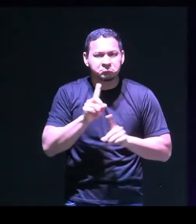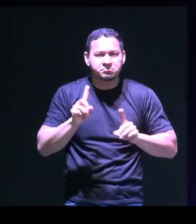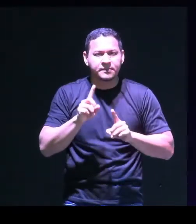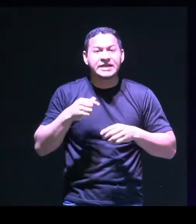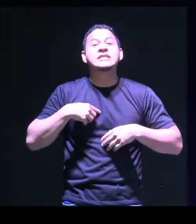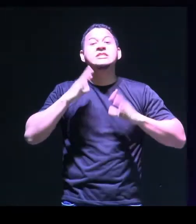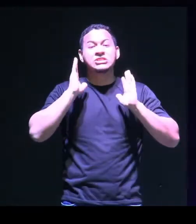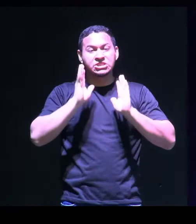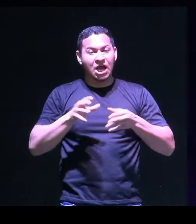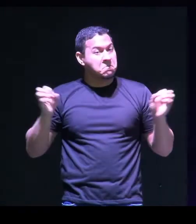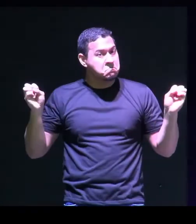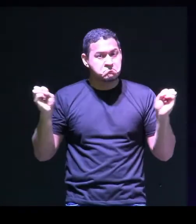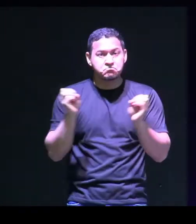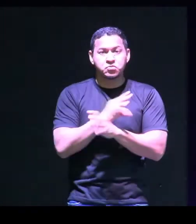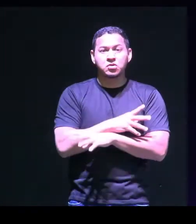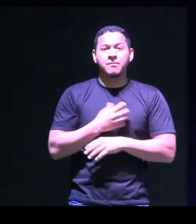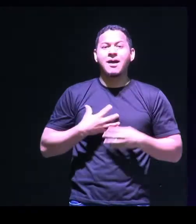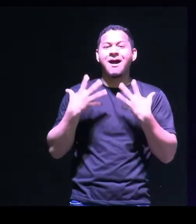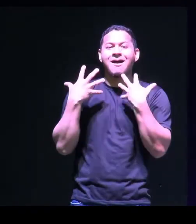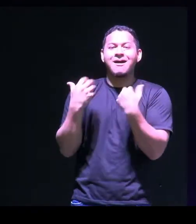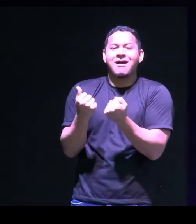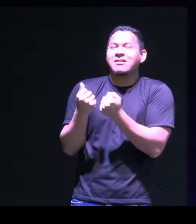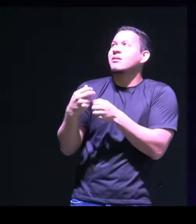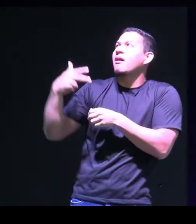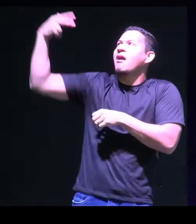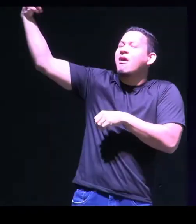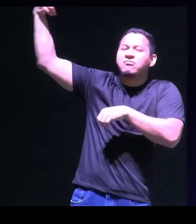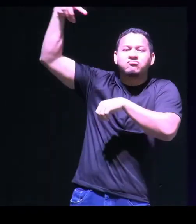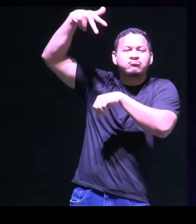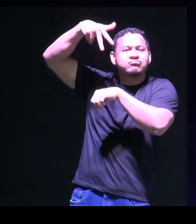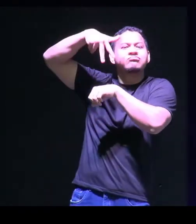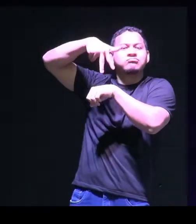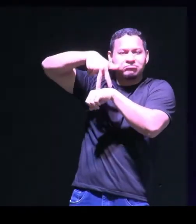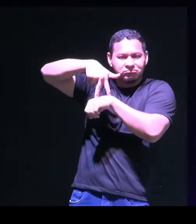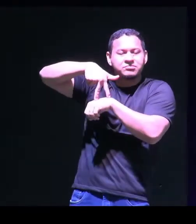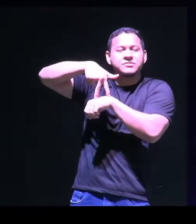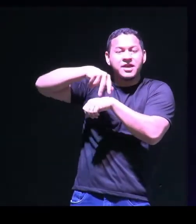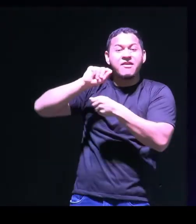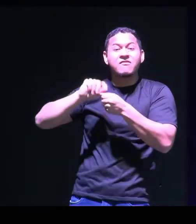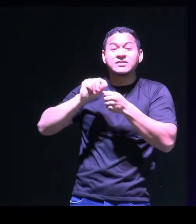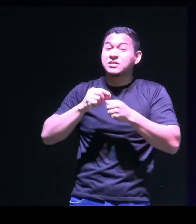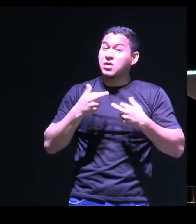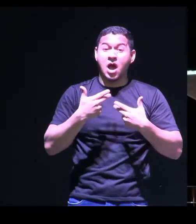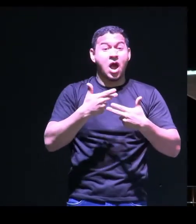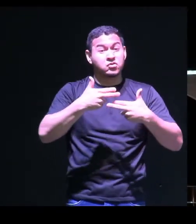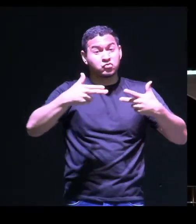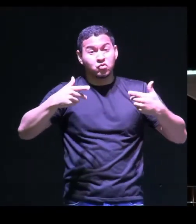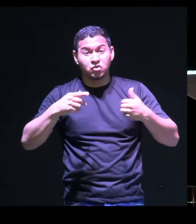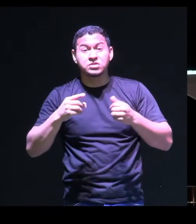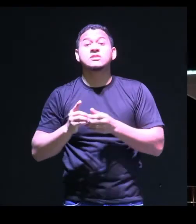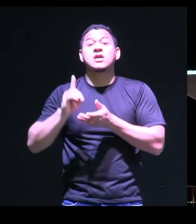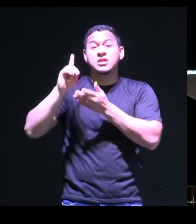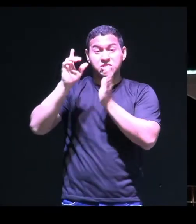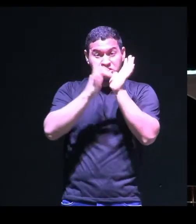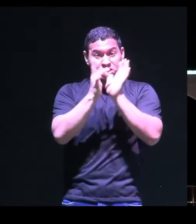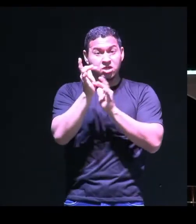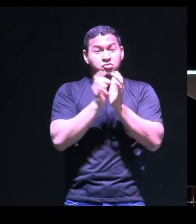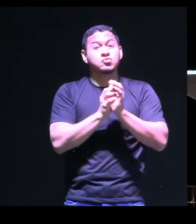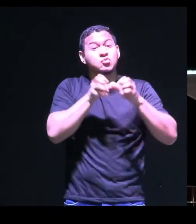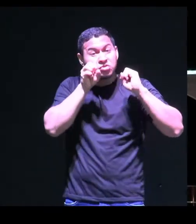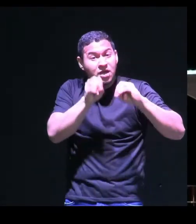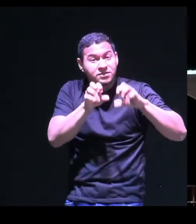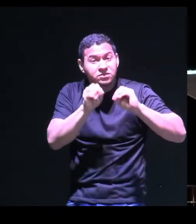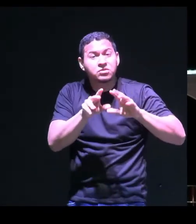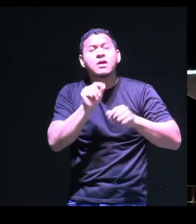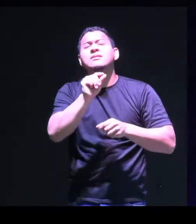Estar preparado para essa vinda implica em estar fazendo o que Jesus mandou a gente fazer. O que foi que Jesus mandou